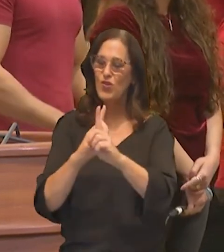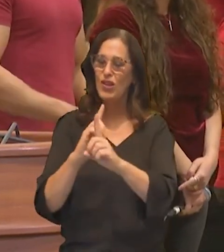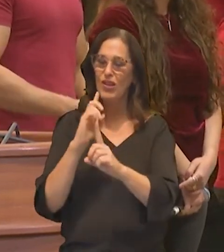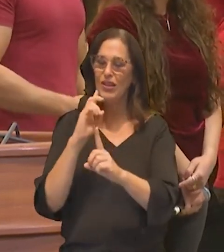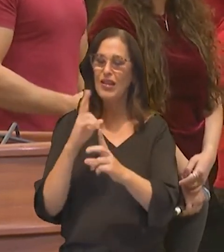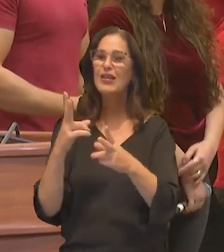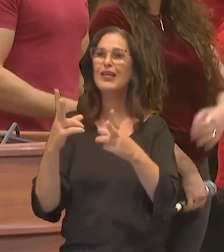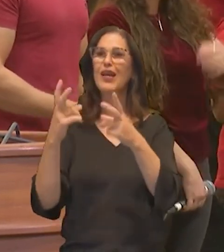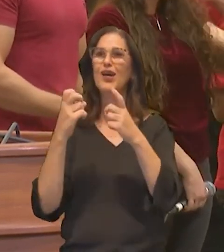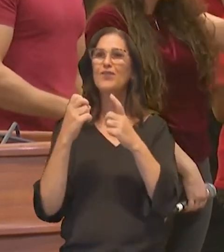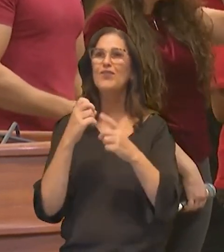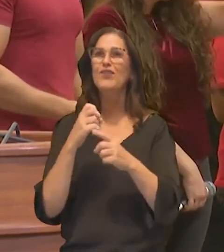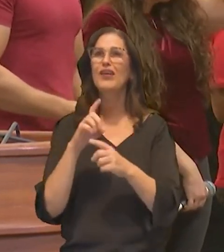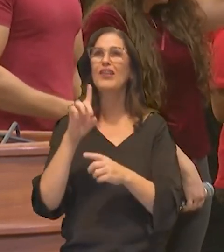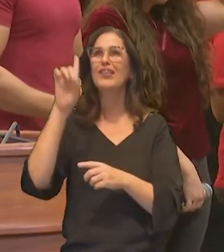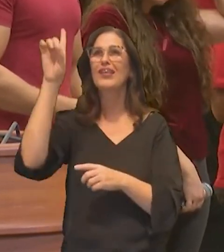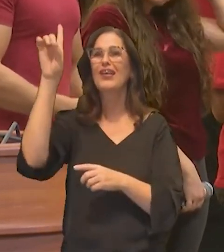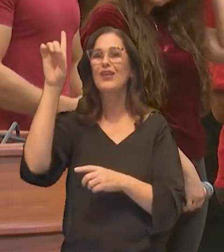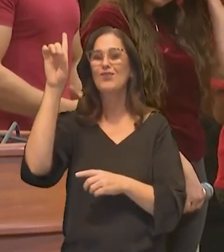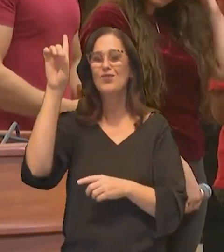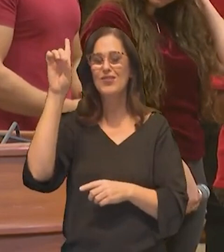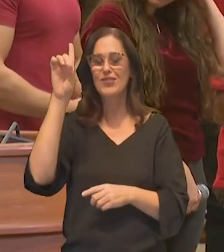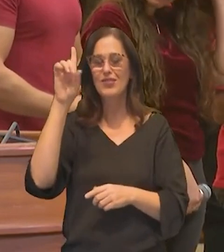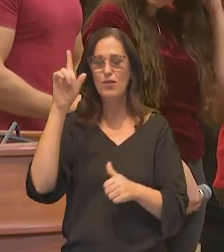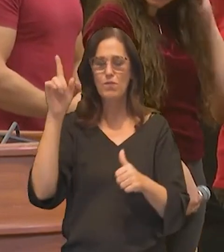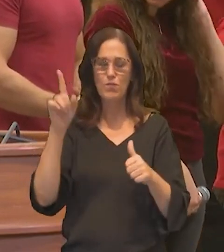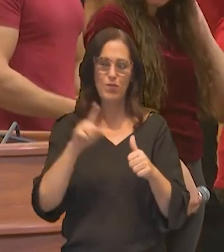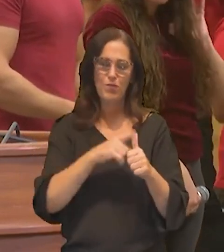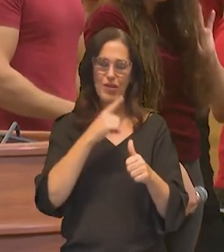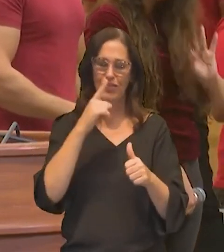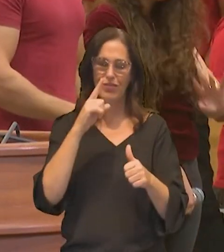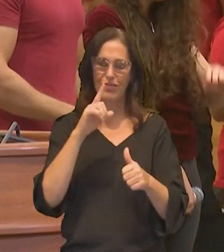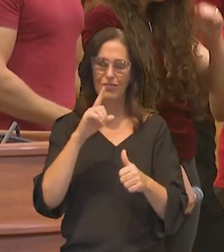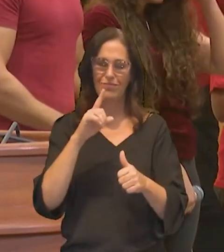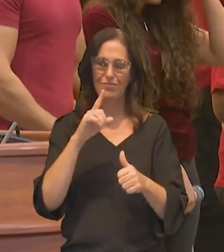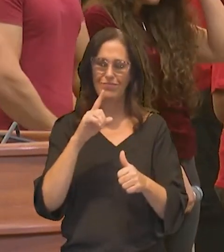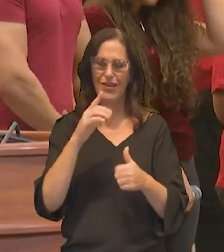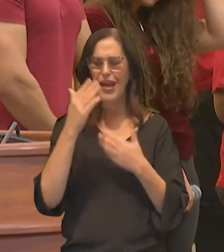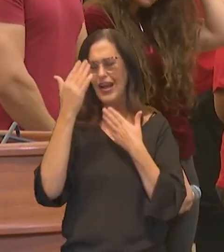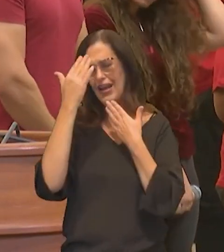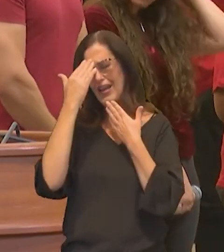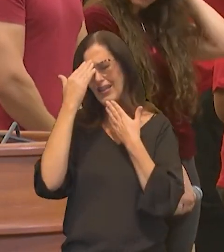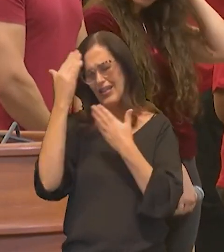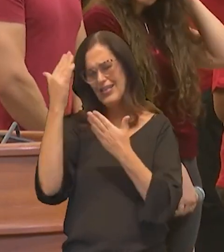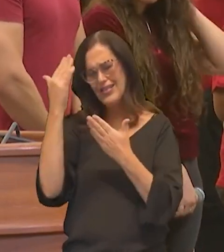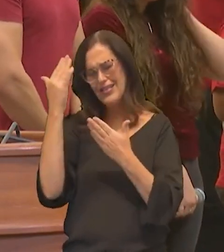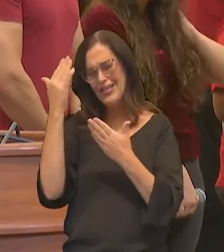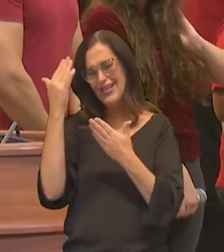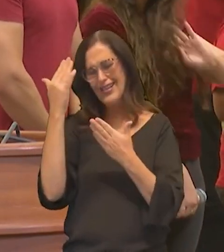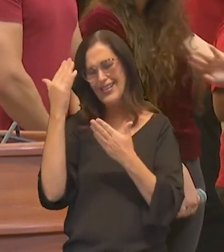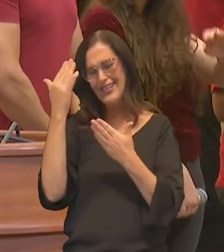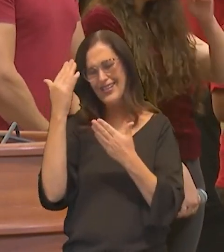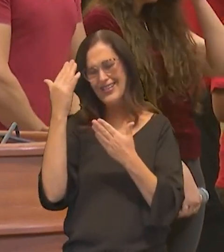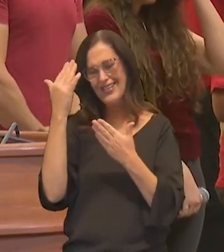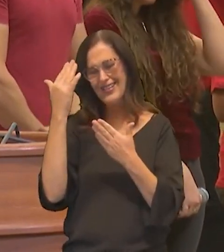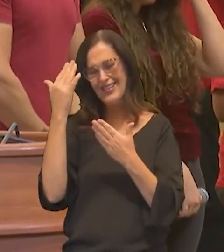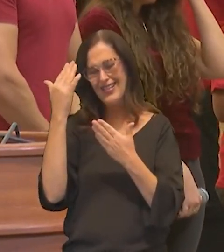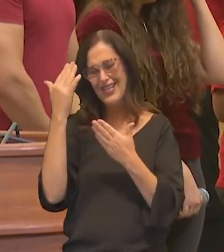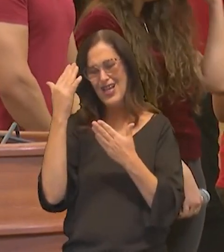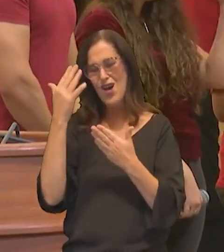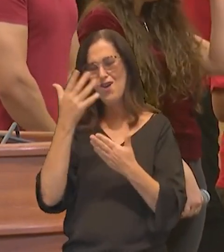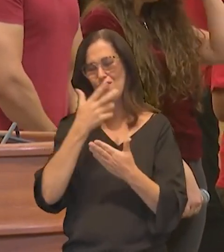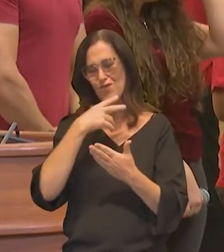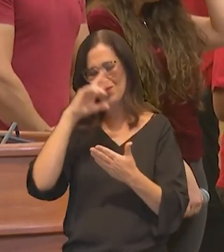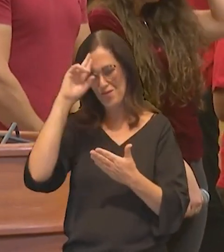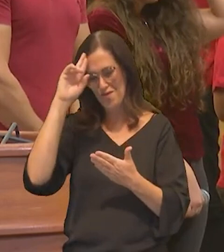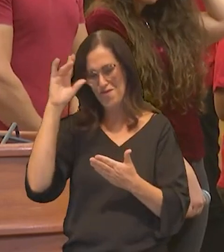Cristo. Ó Deus, em primeiro lugar nós viemos te agradecer porque o Senhor é um Deus que ama,